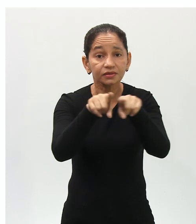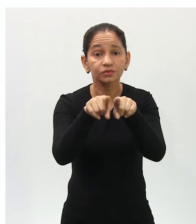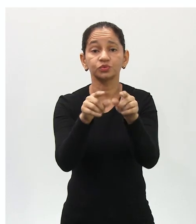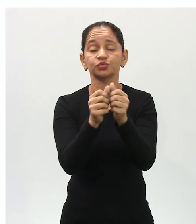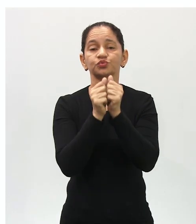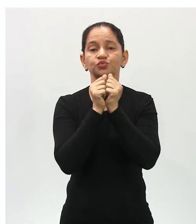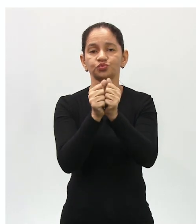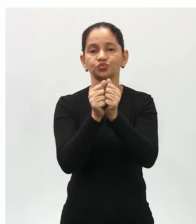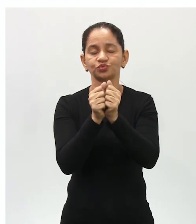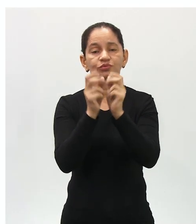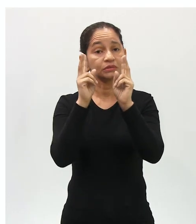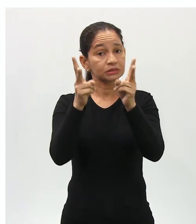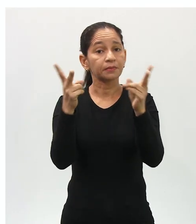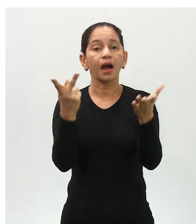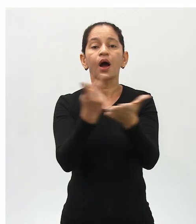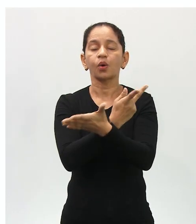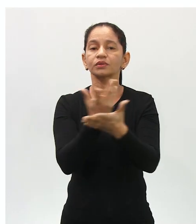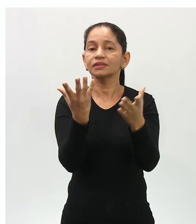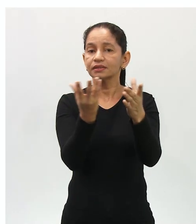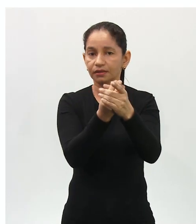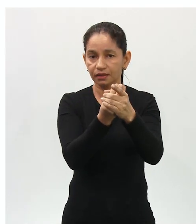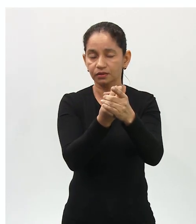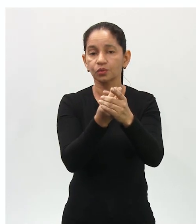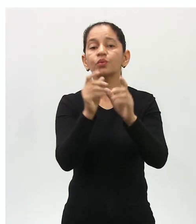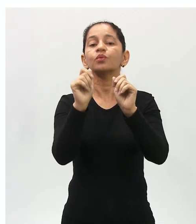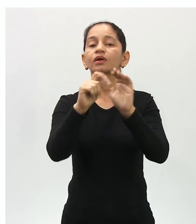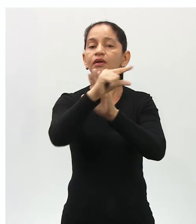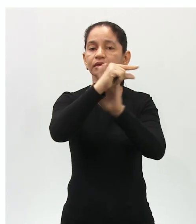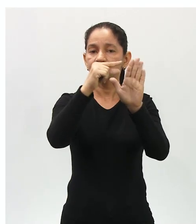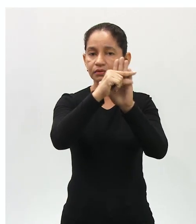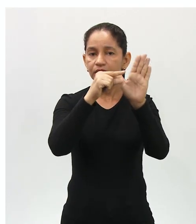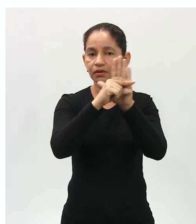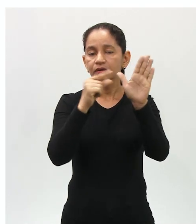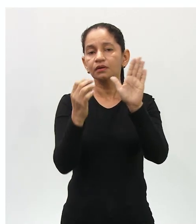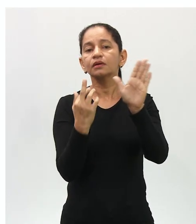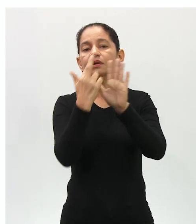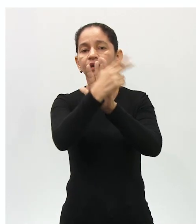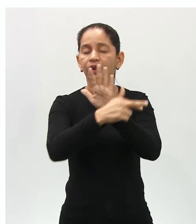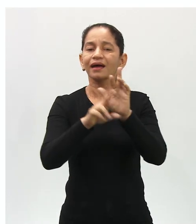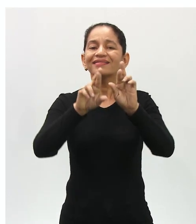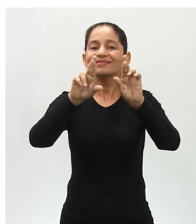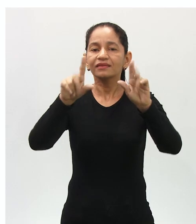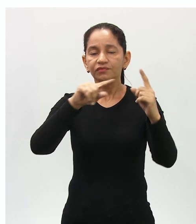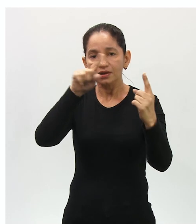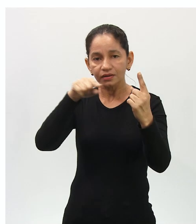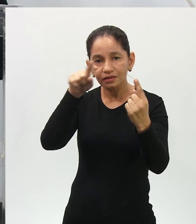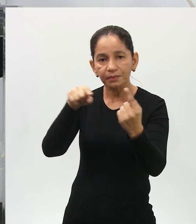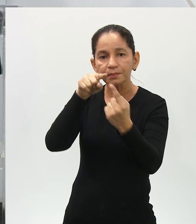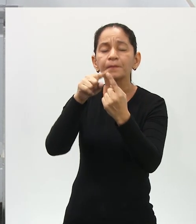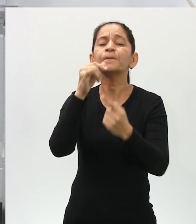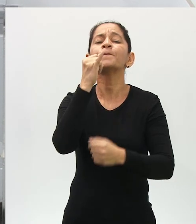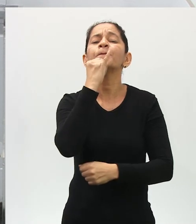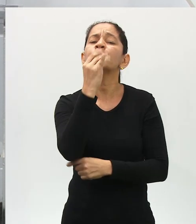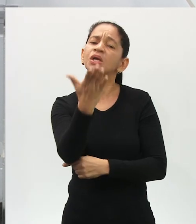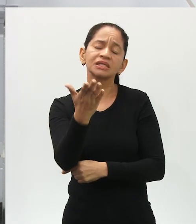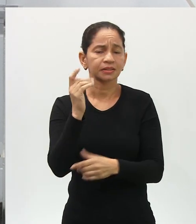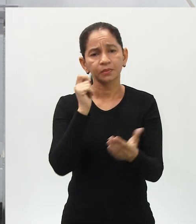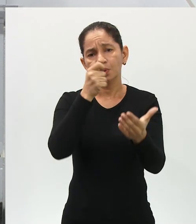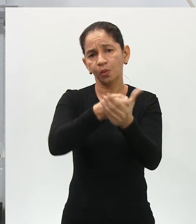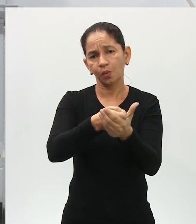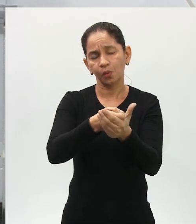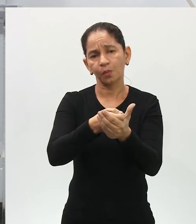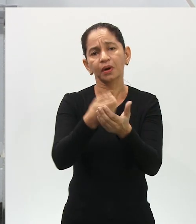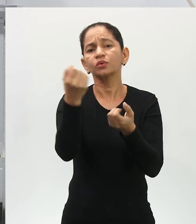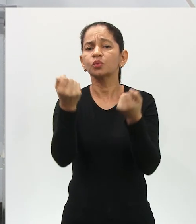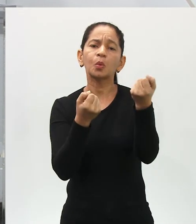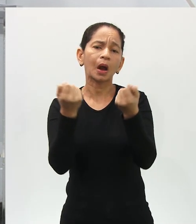planos plurianuais, eles trazem dentro deles os investimentos plurianuais. Então, por exemplo, quando a gente vai fazer a compra de um